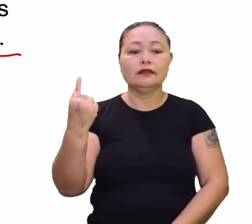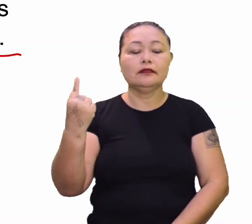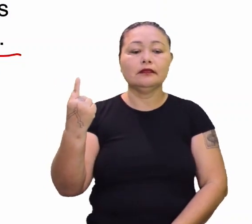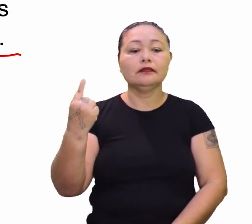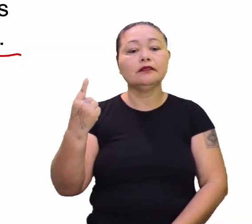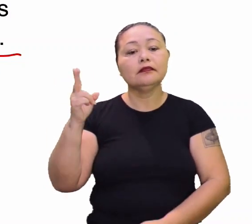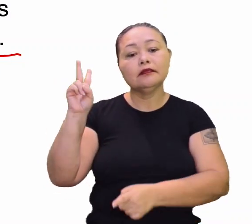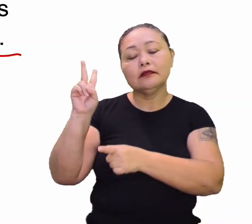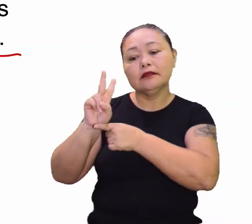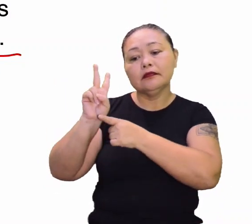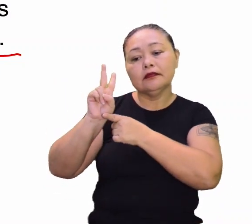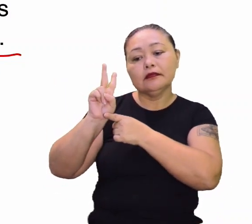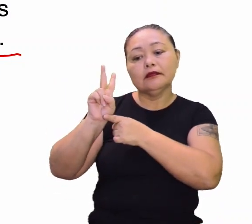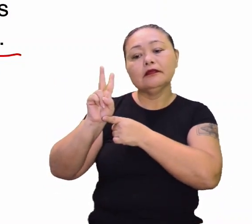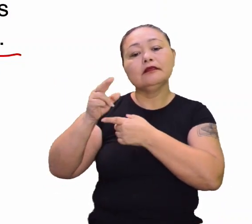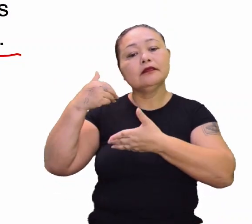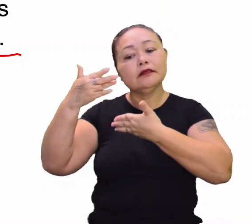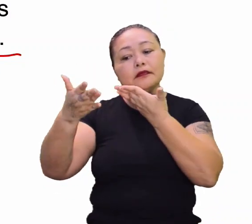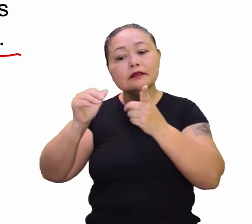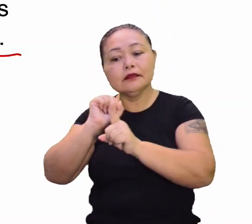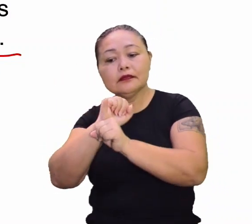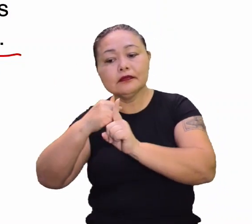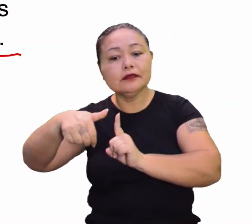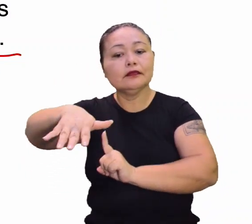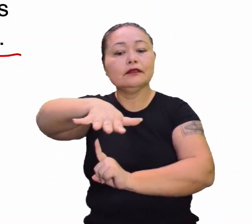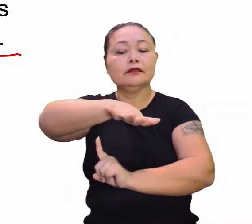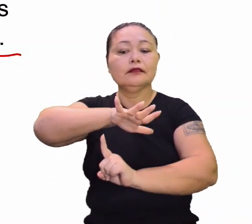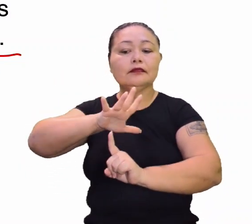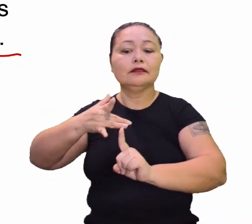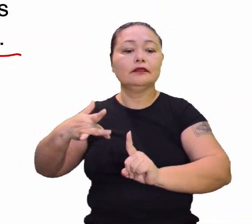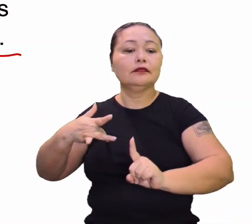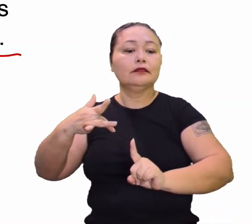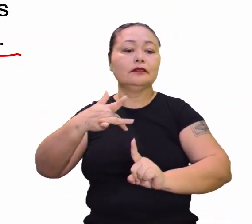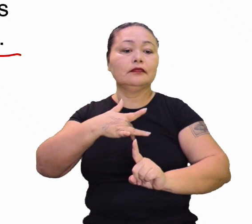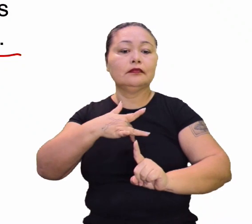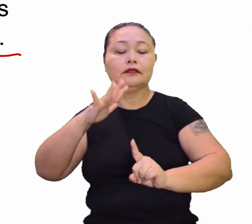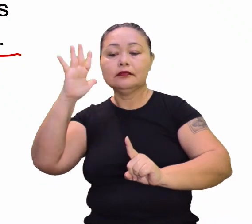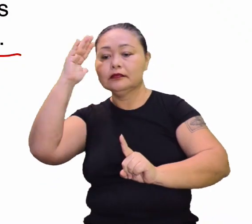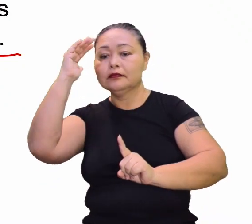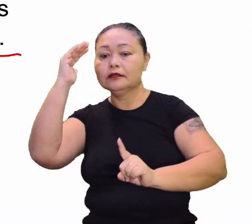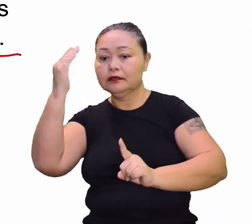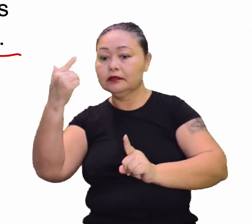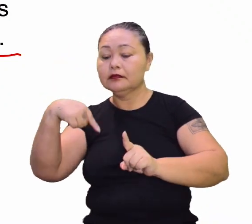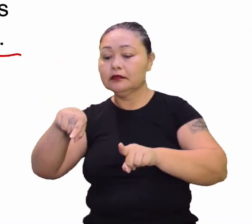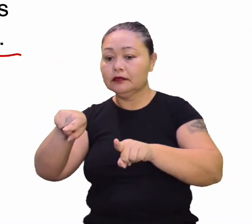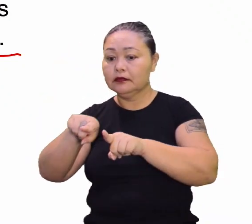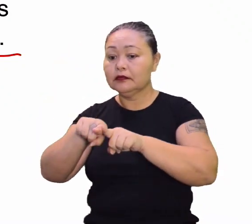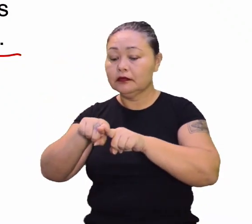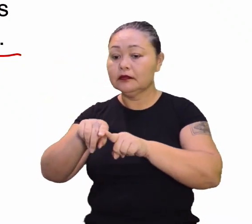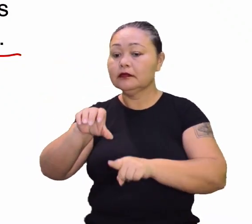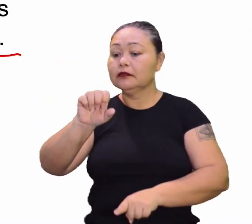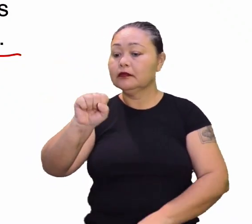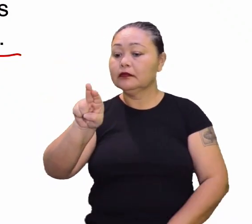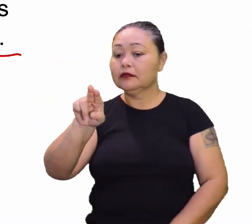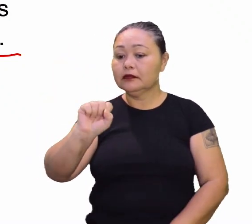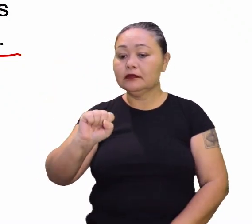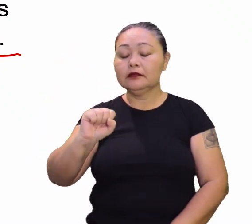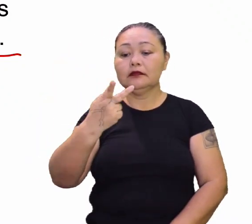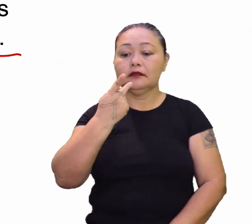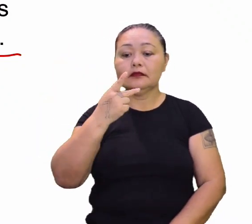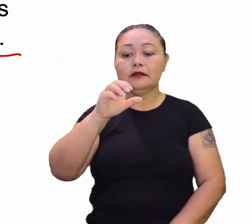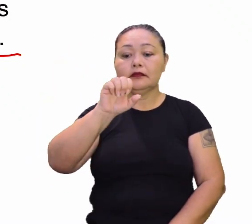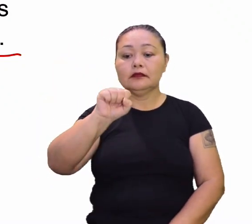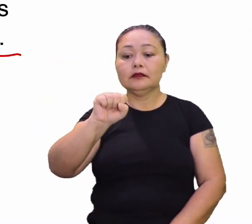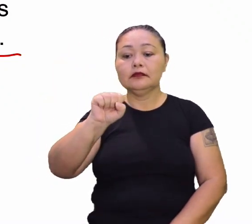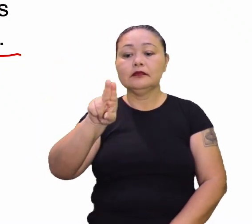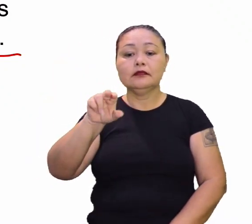Rogério. Proteção, assistência social, saúde. Inclusive, Rogério, o SUS. Vou falar sobre o